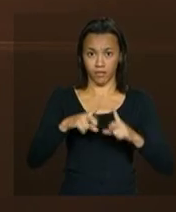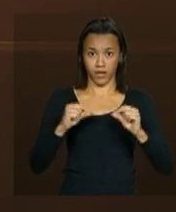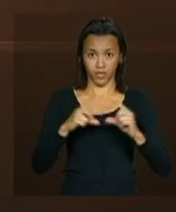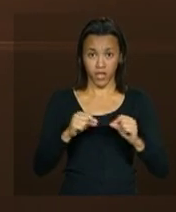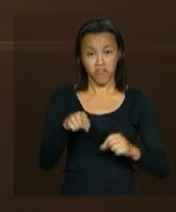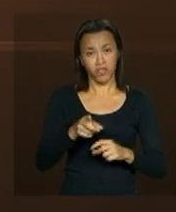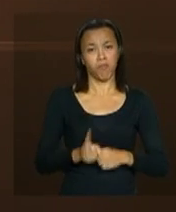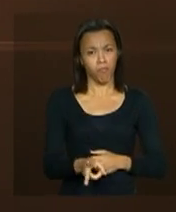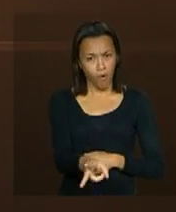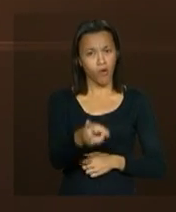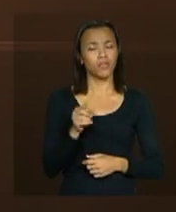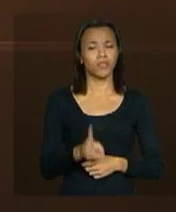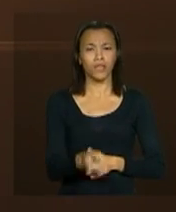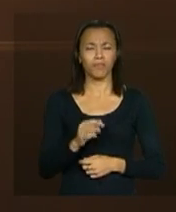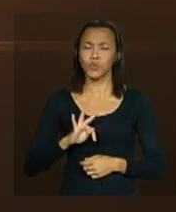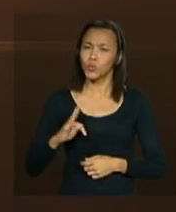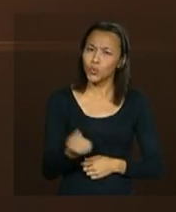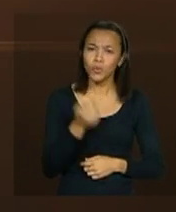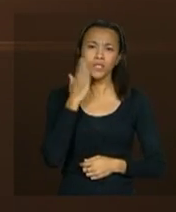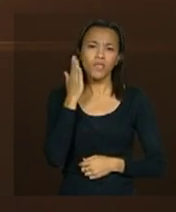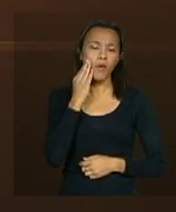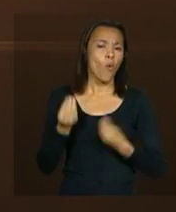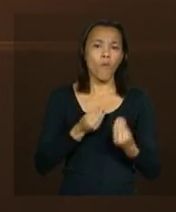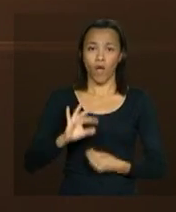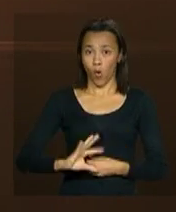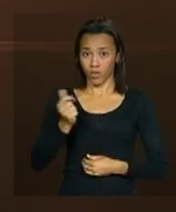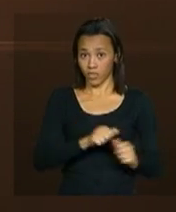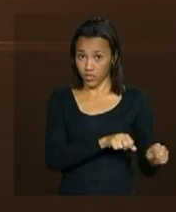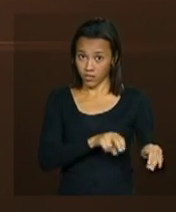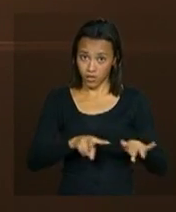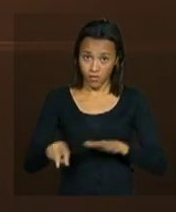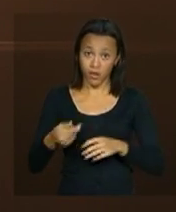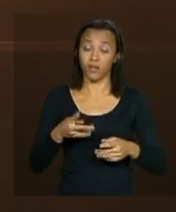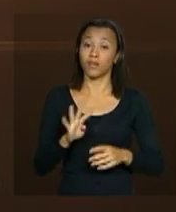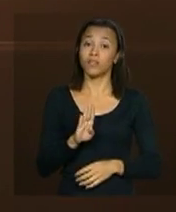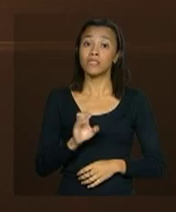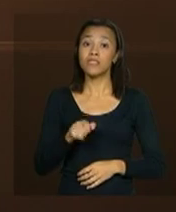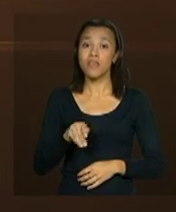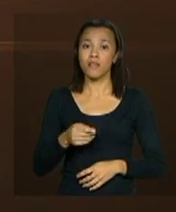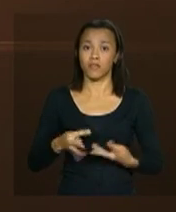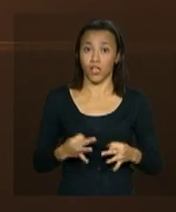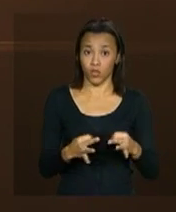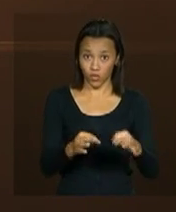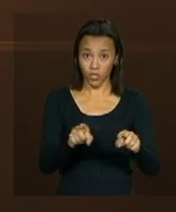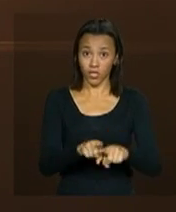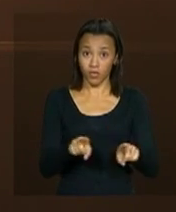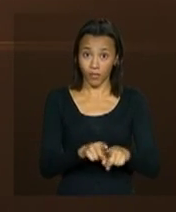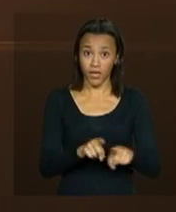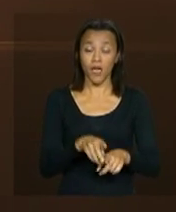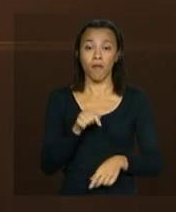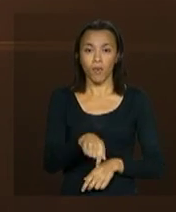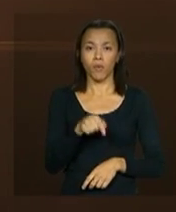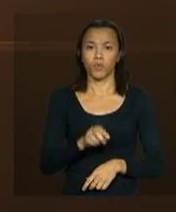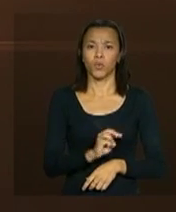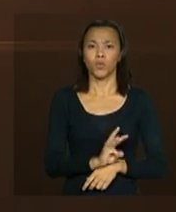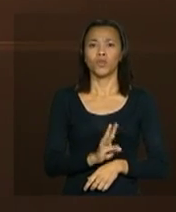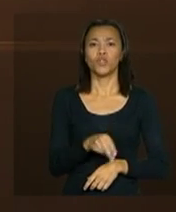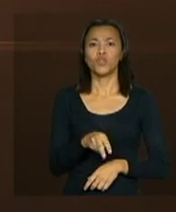E você pode acompanhar a cobertura completa da Semana Nacional de Ciência e Tecnologia pelas redes sociais. Acesse